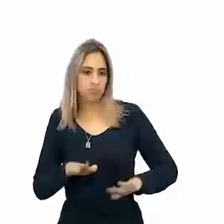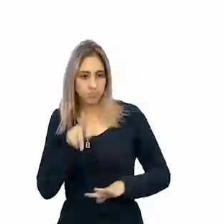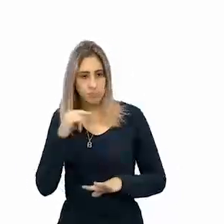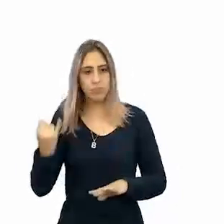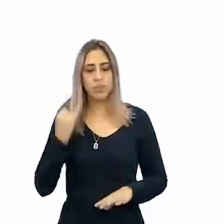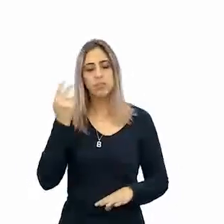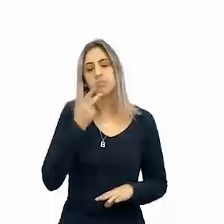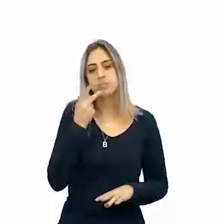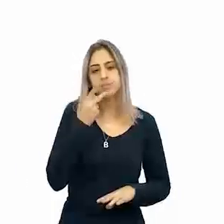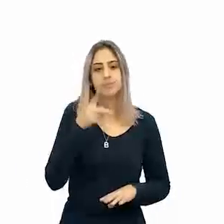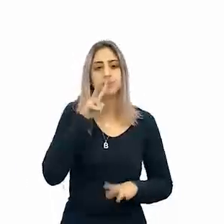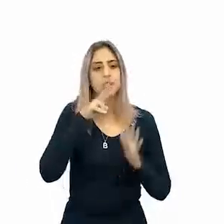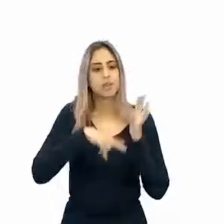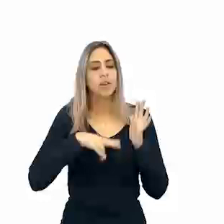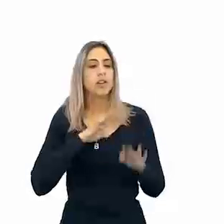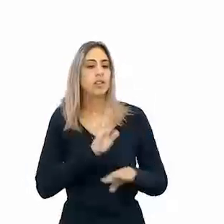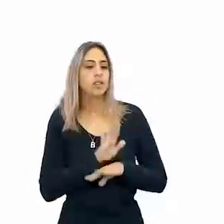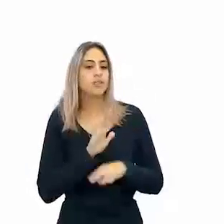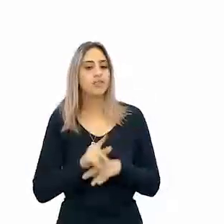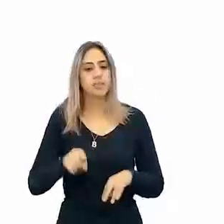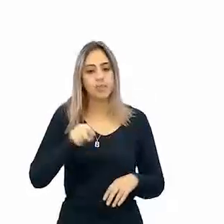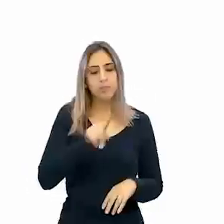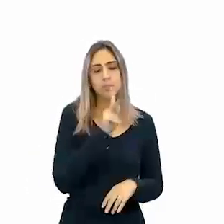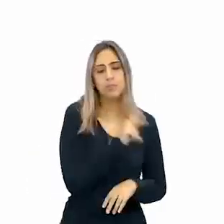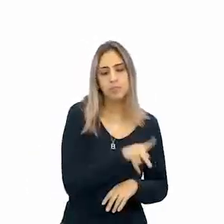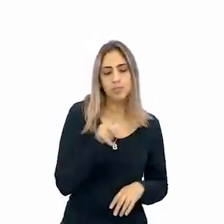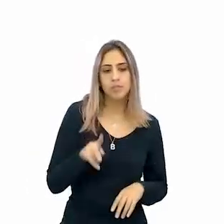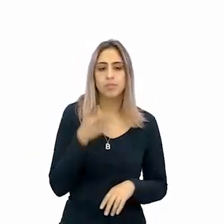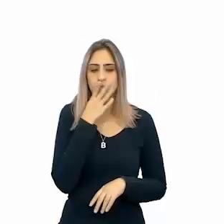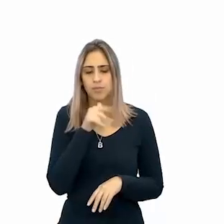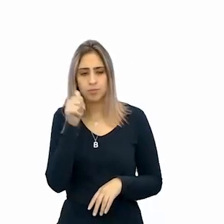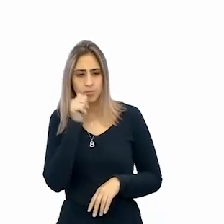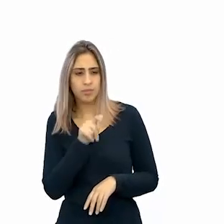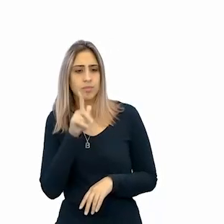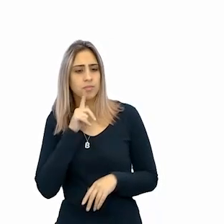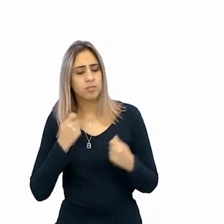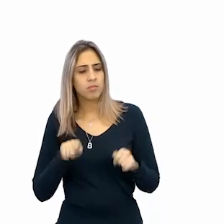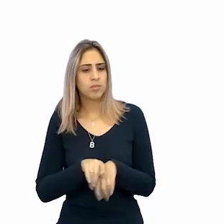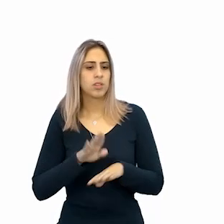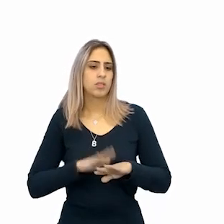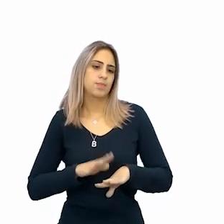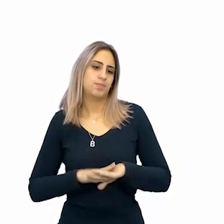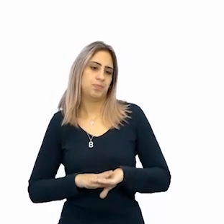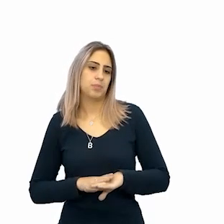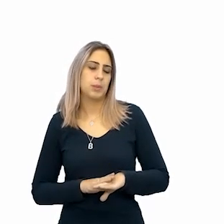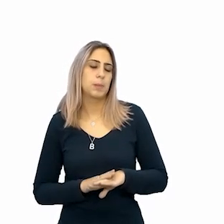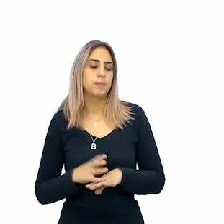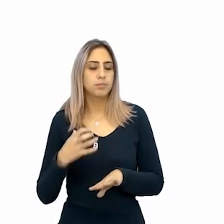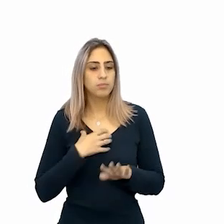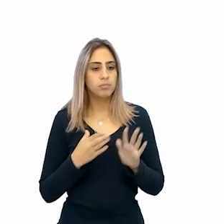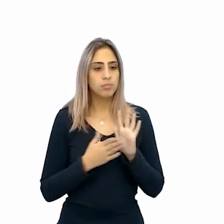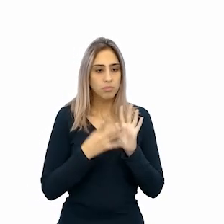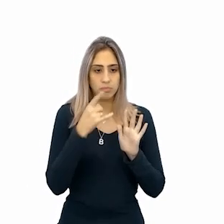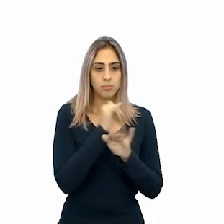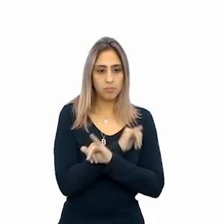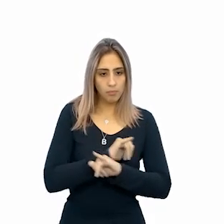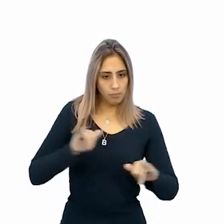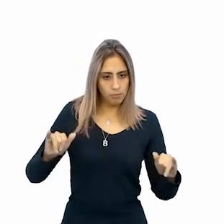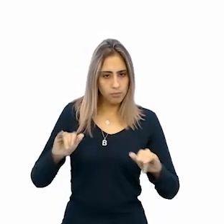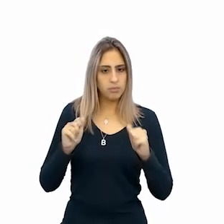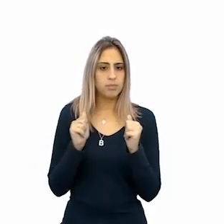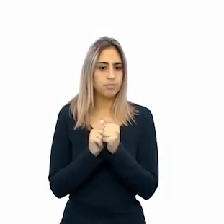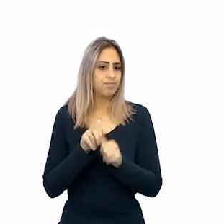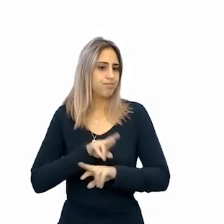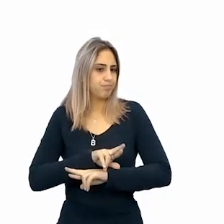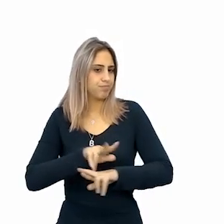a leitura colaborativa que você, professor, professora, deverá fazer. Trata-se de uma notícia com